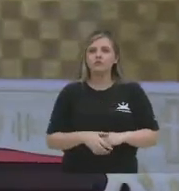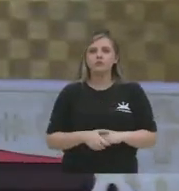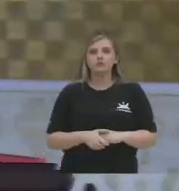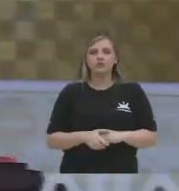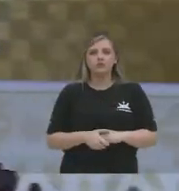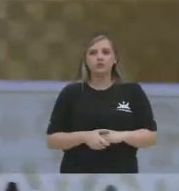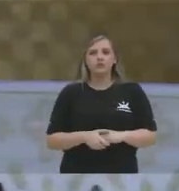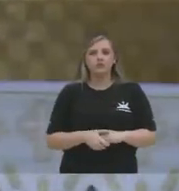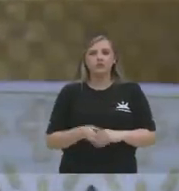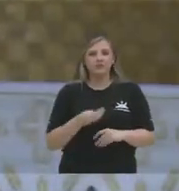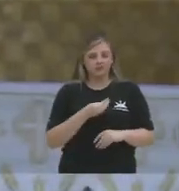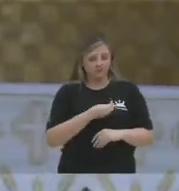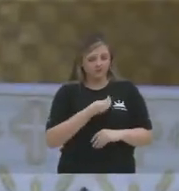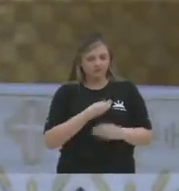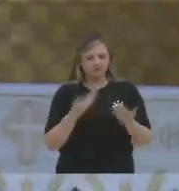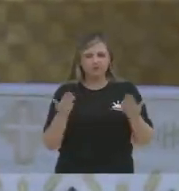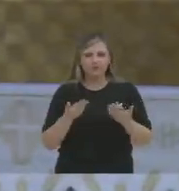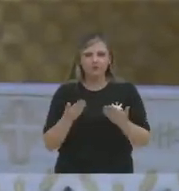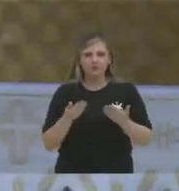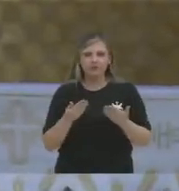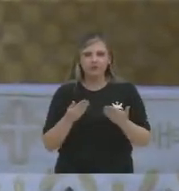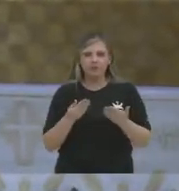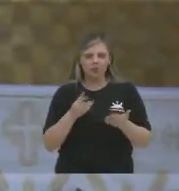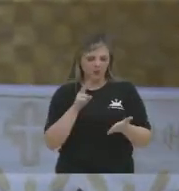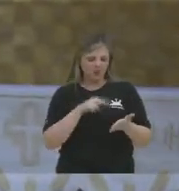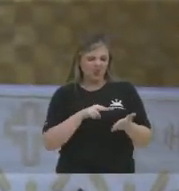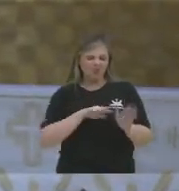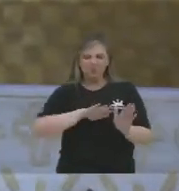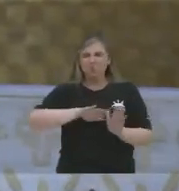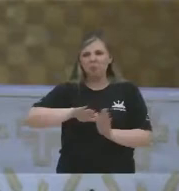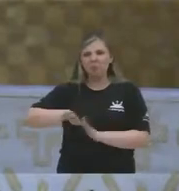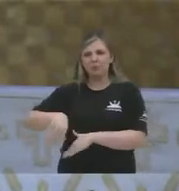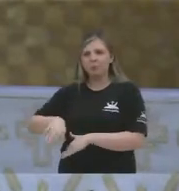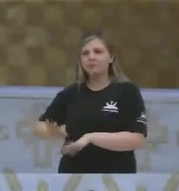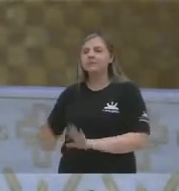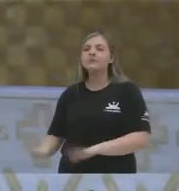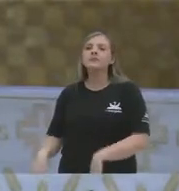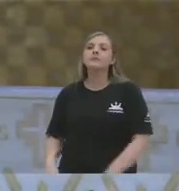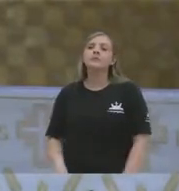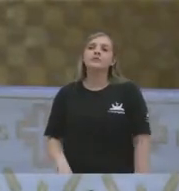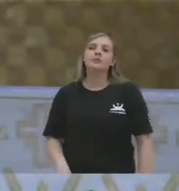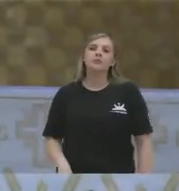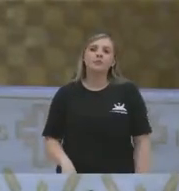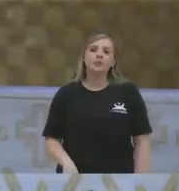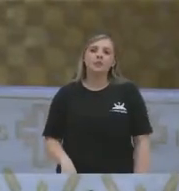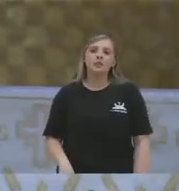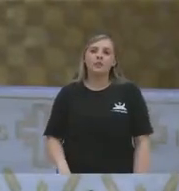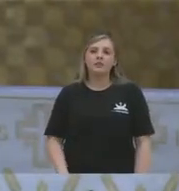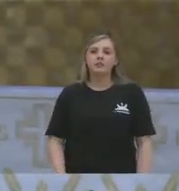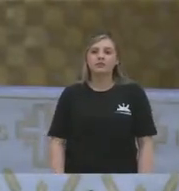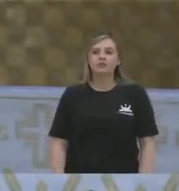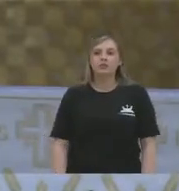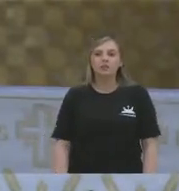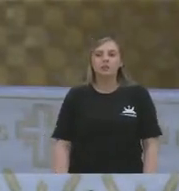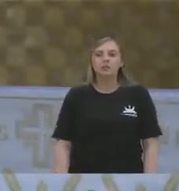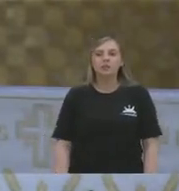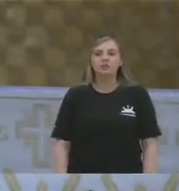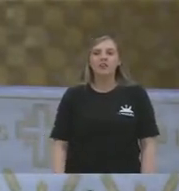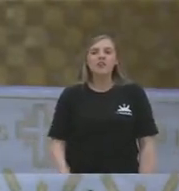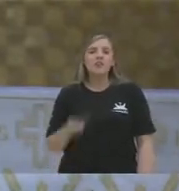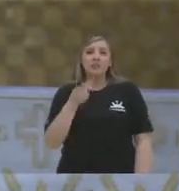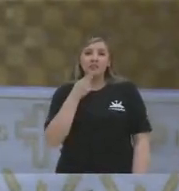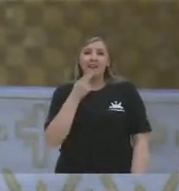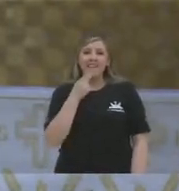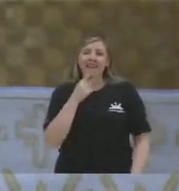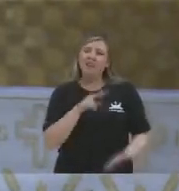Esse texto, ele agora, ele vai ficar de lado, tá? Eu não vou mais, por hora, falar sobre